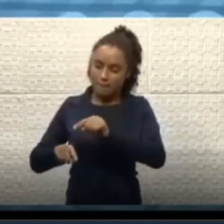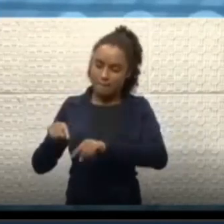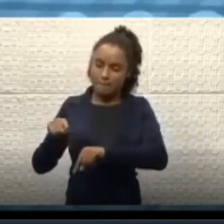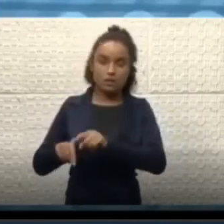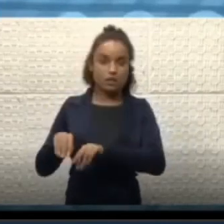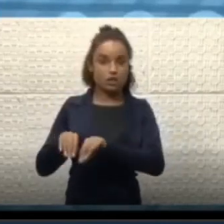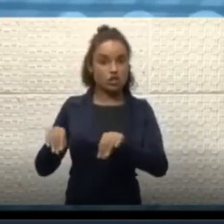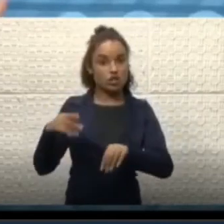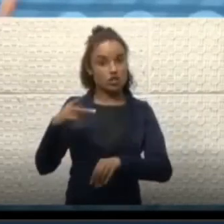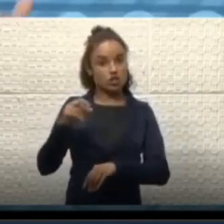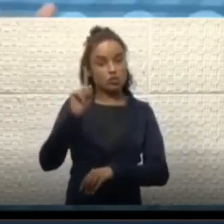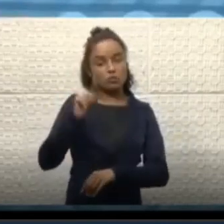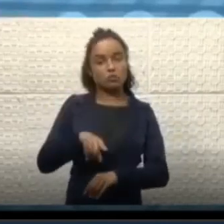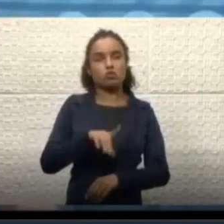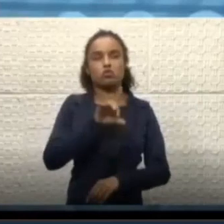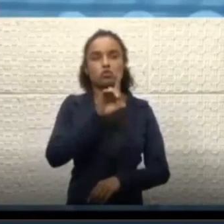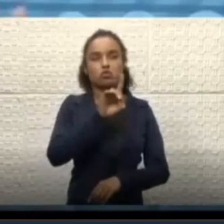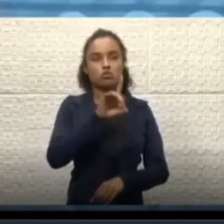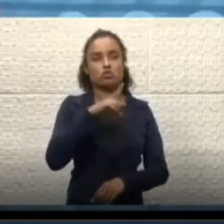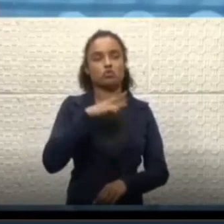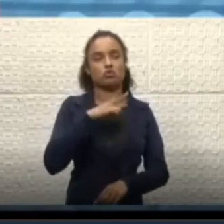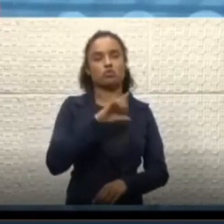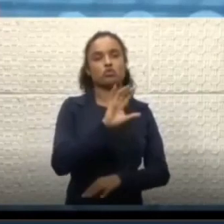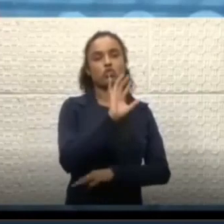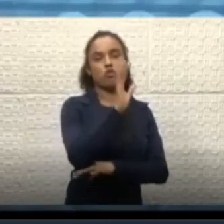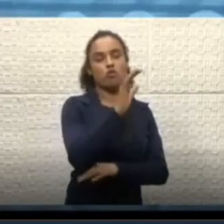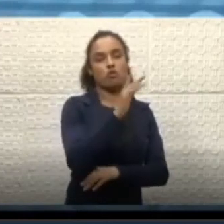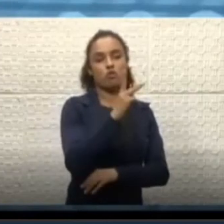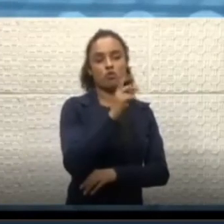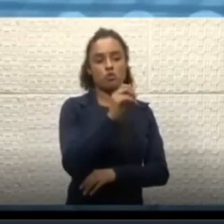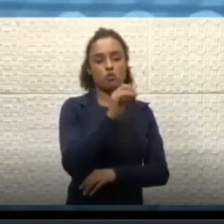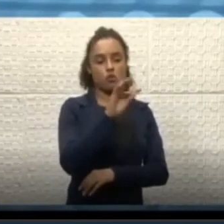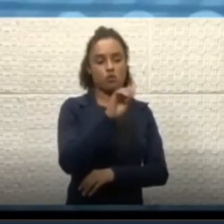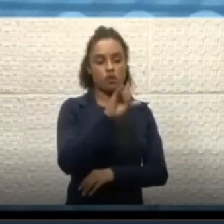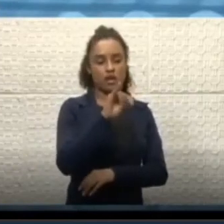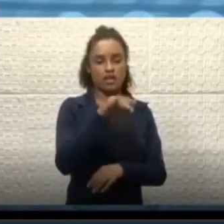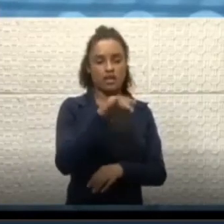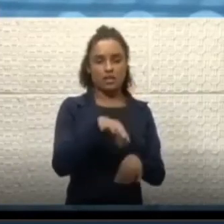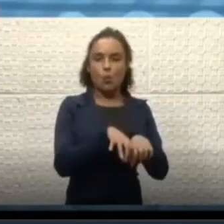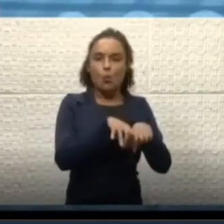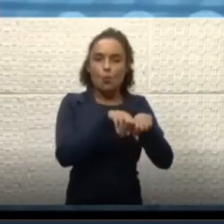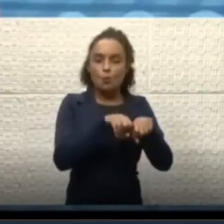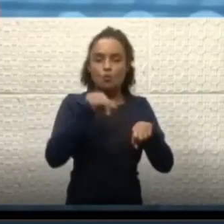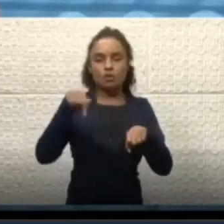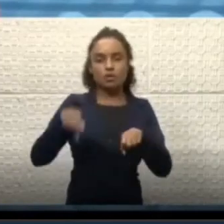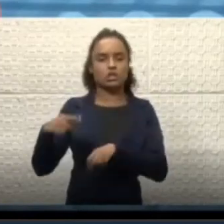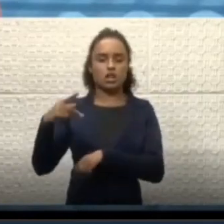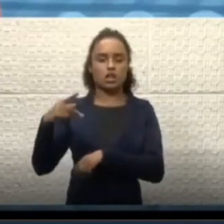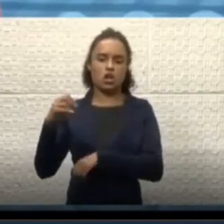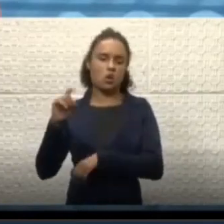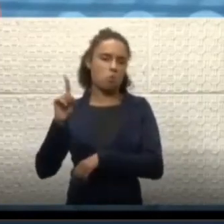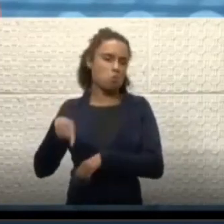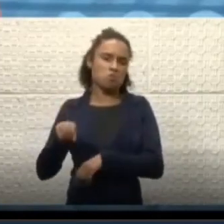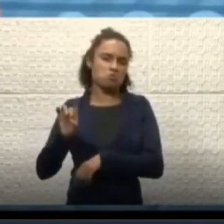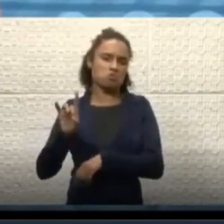tá? Eles são mais presentes em hortaliças ou materiais que são mais úmidos. Ali geralmente nós vamos